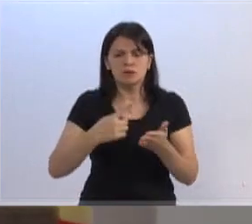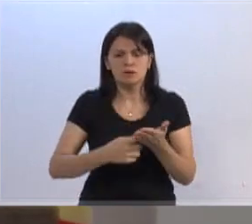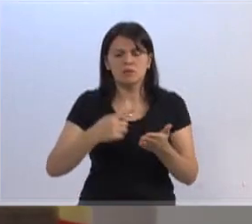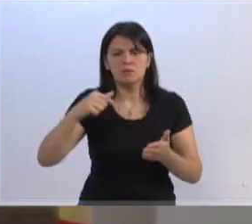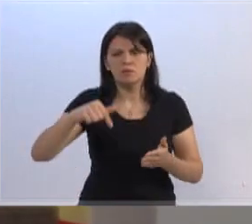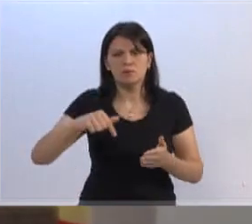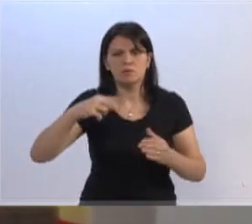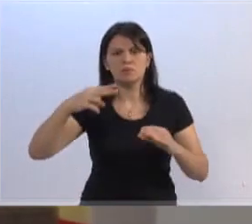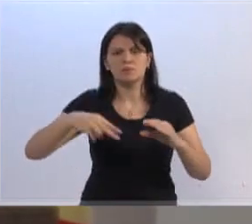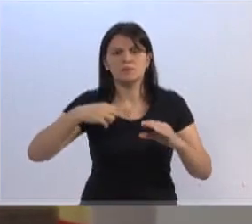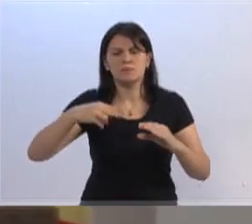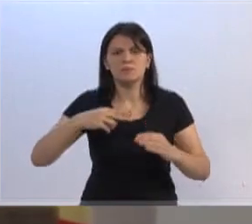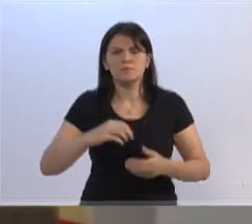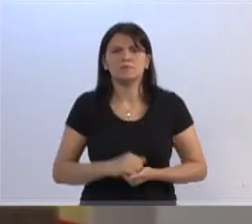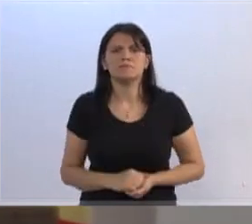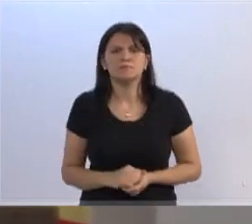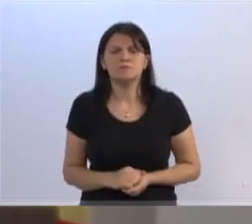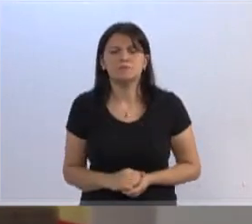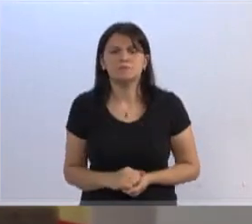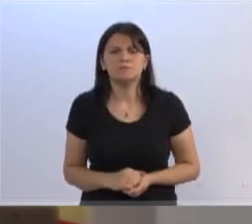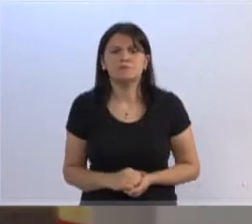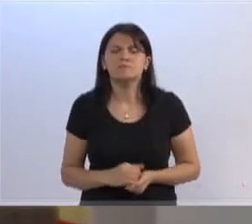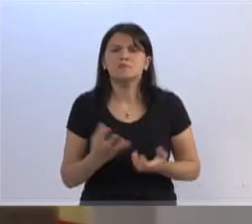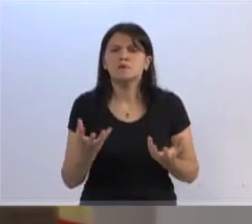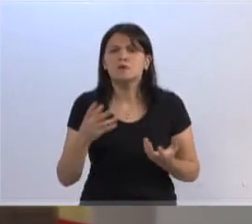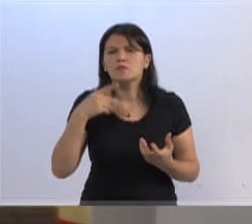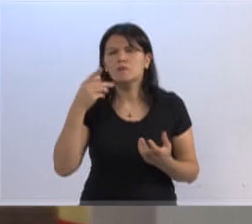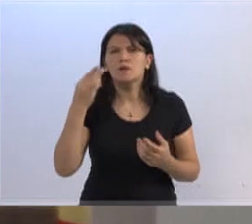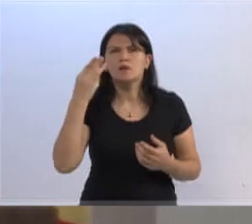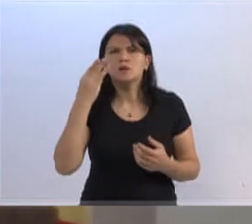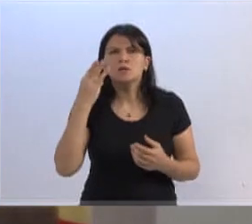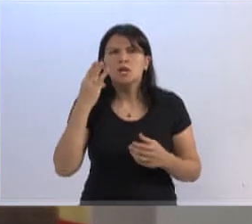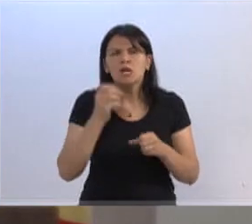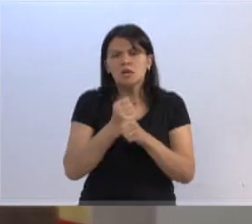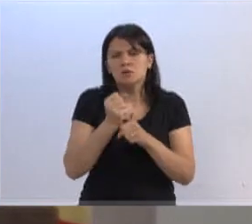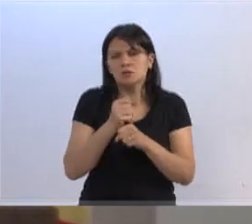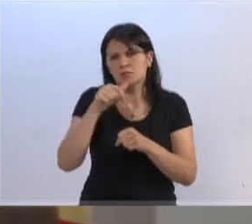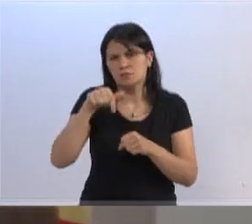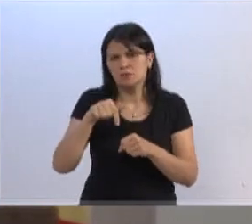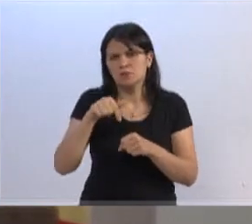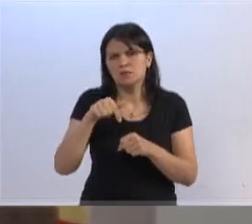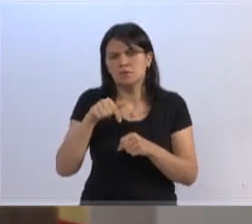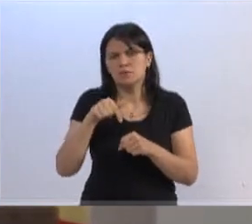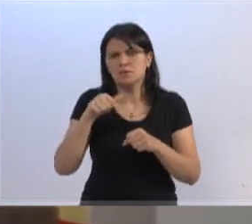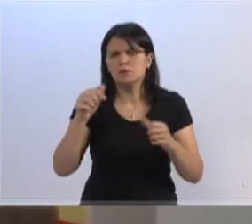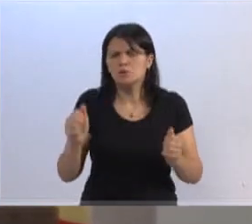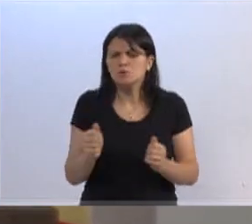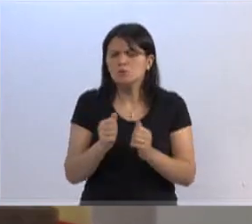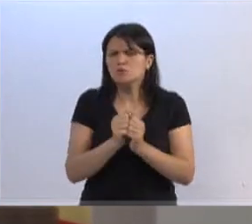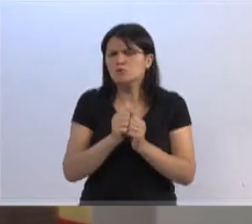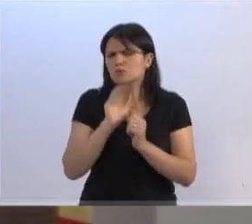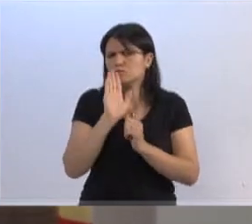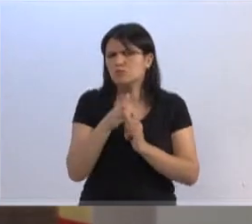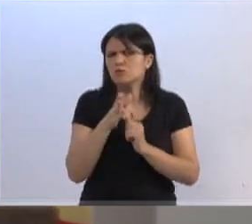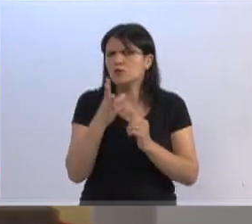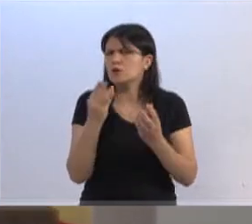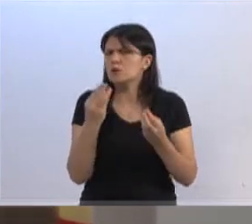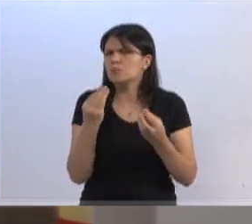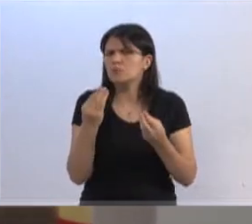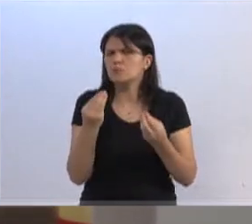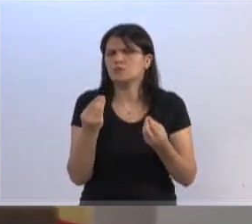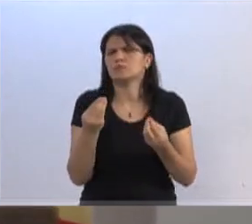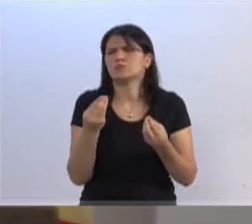Casa Legislativa. E eu quero dizer que nesses 3 anos que eu estou aqui no mandato, eu acompanhei já muita